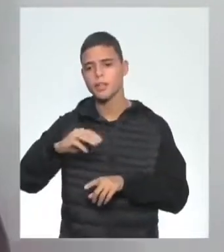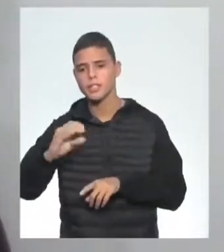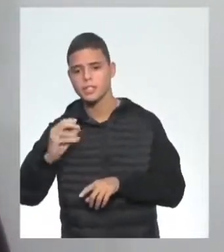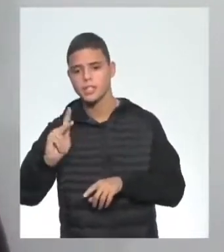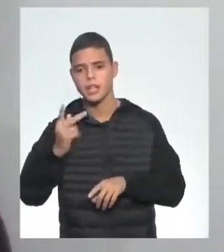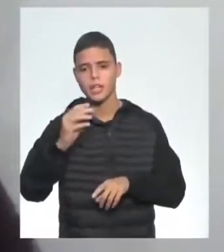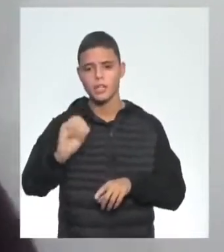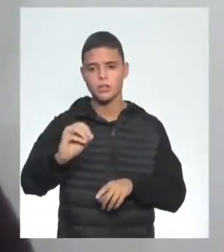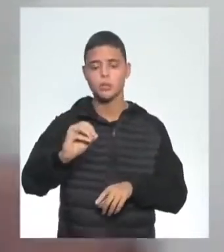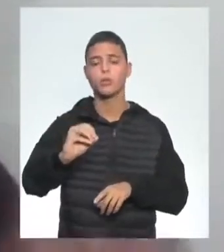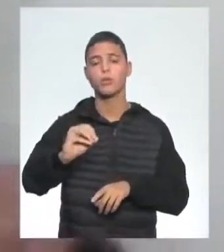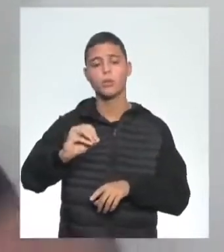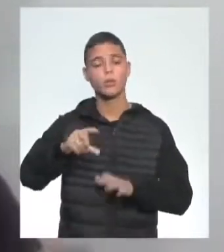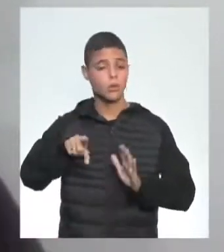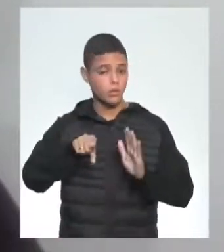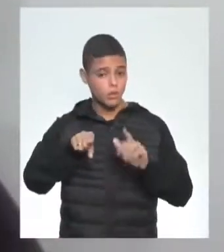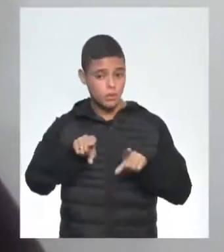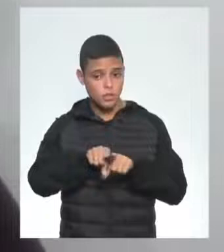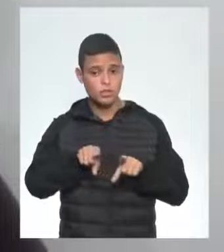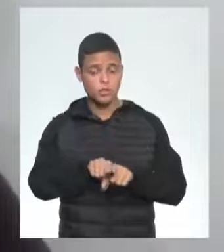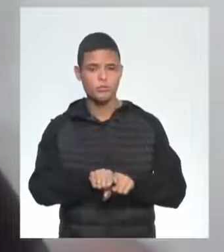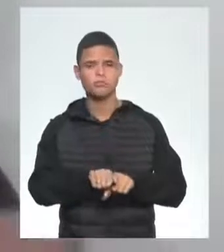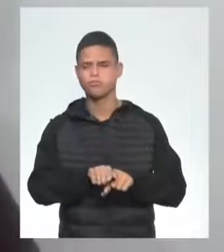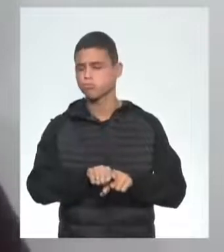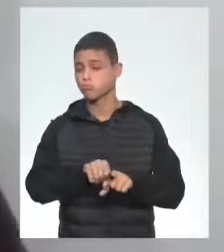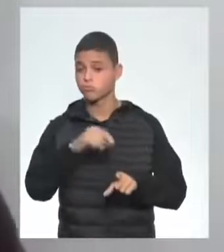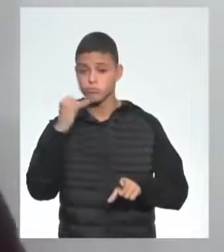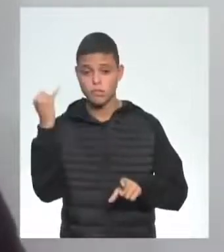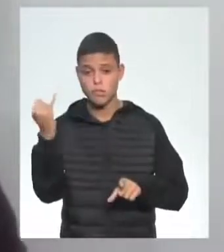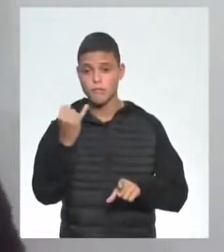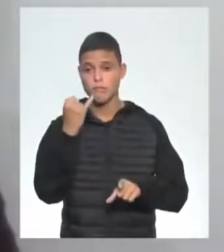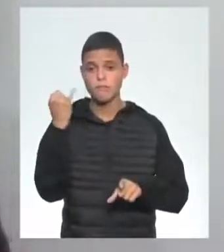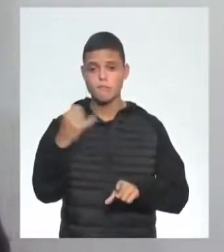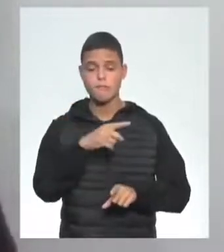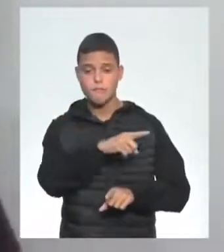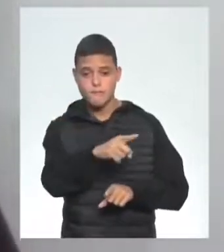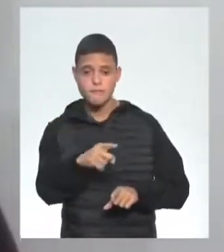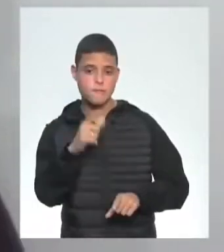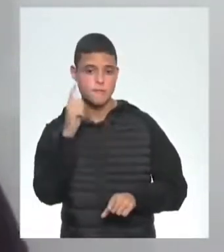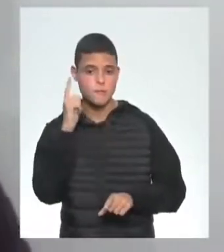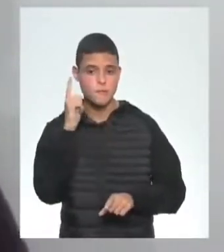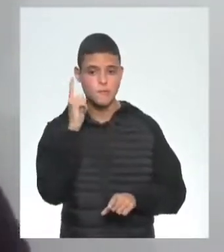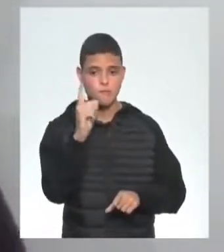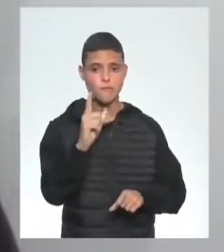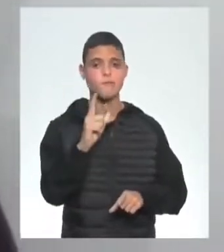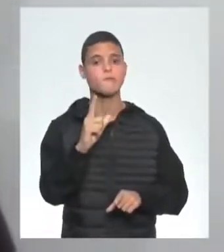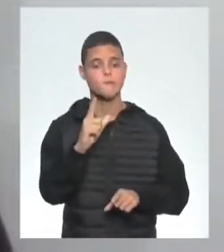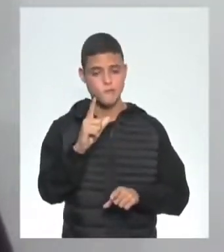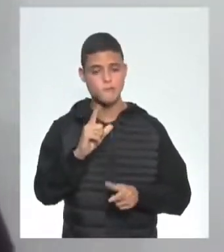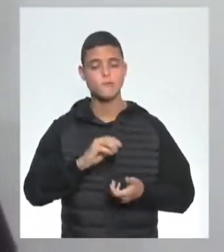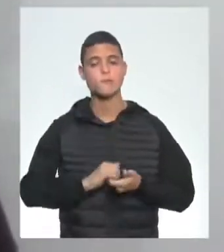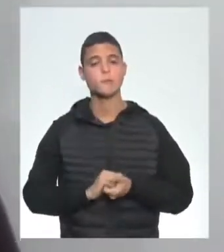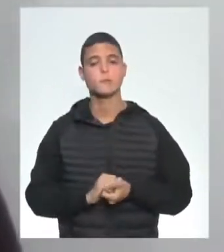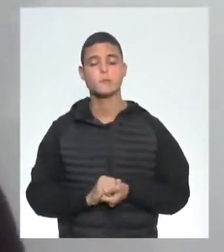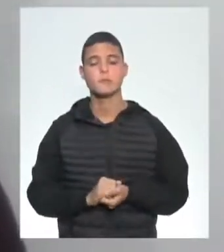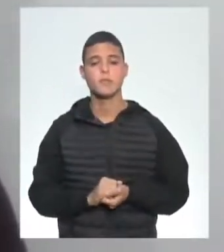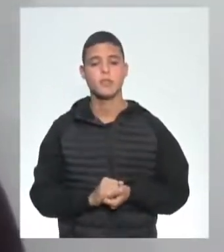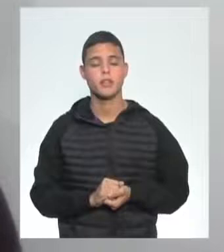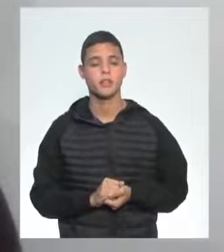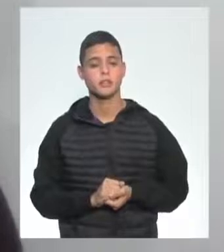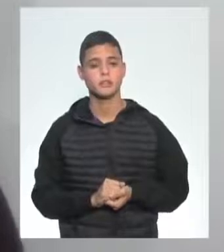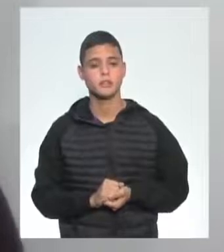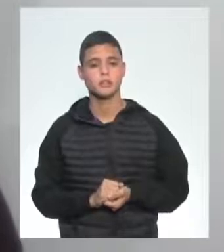O espaço não foi determinante para ele ser o maior escritor da vida do tempo. Ele